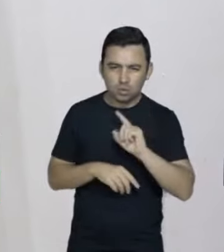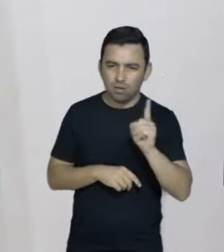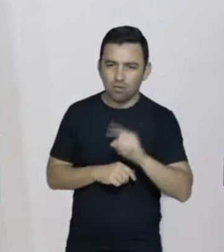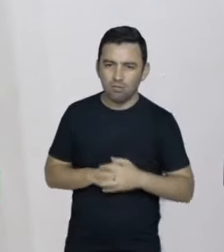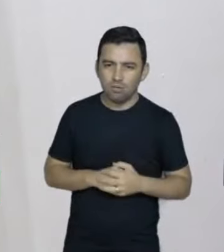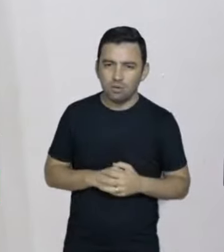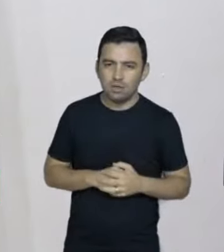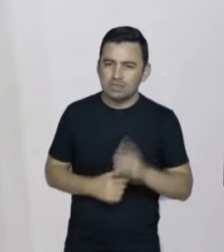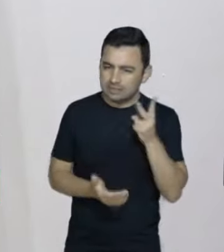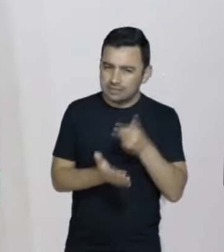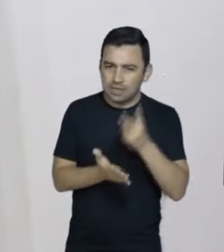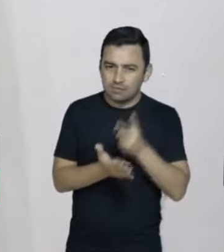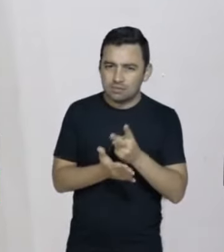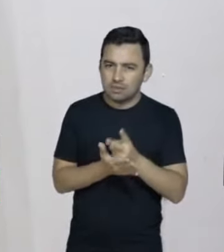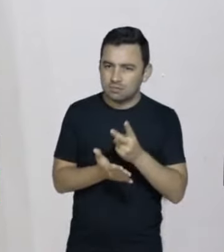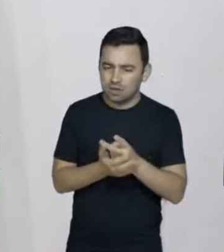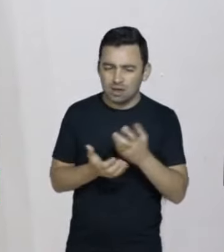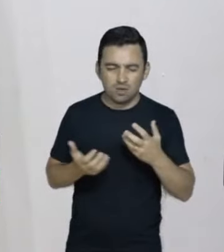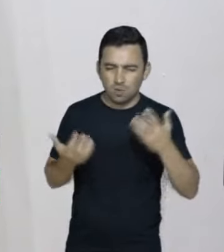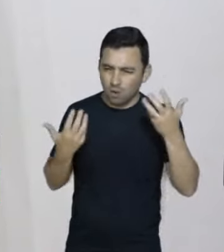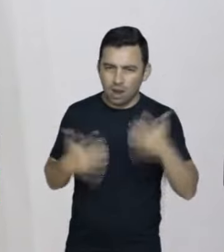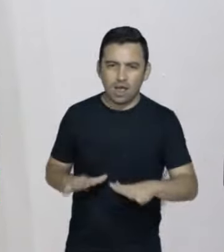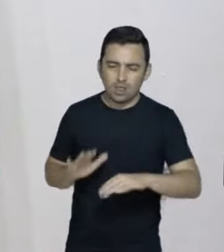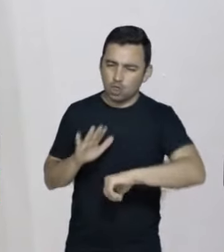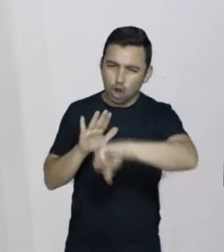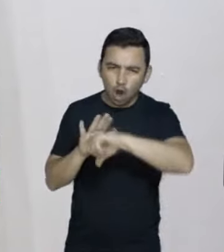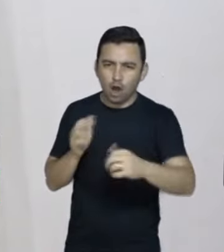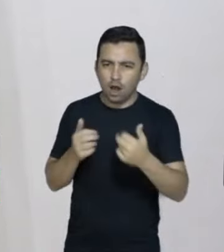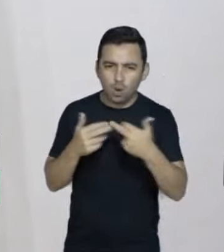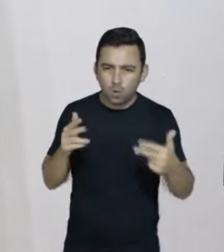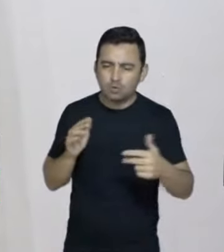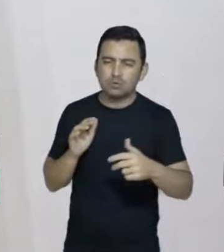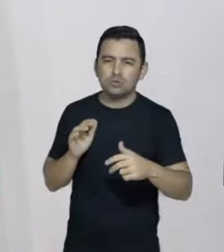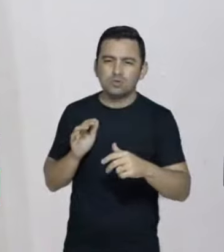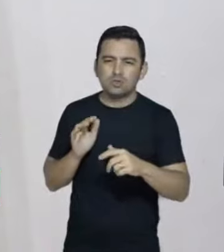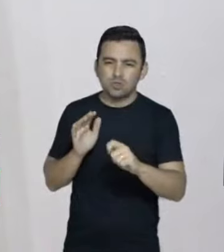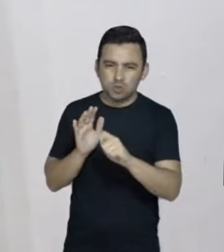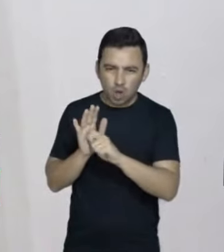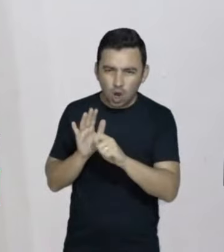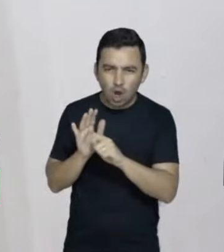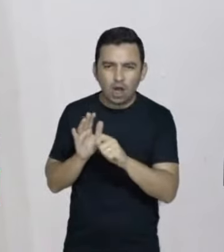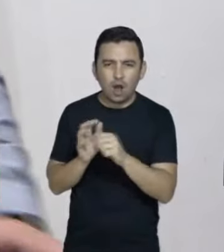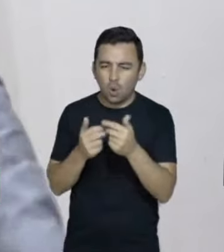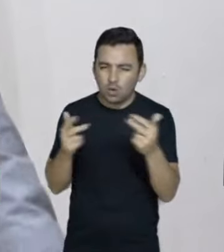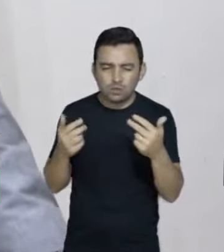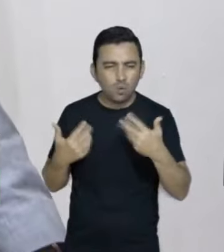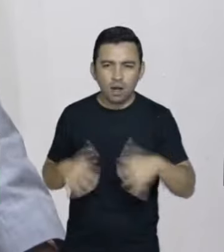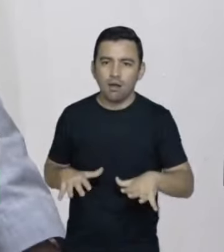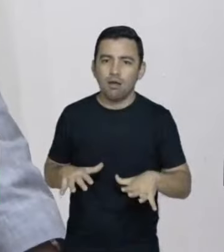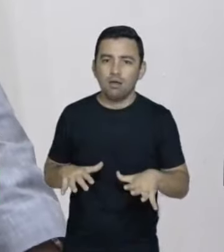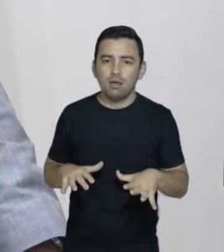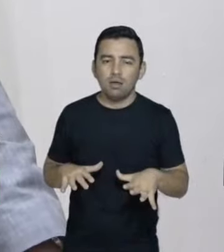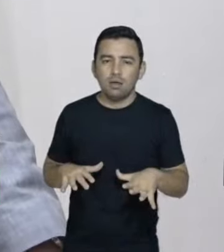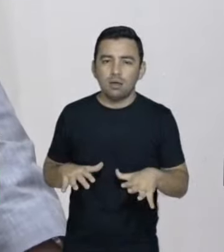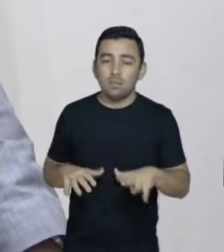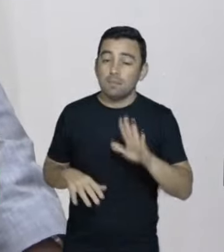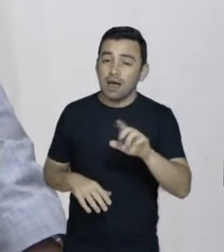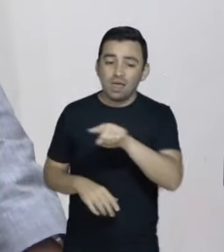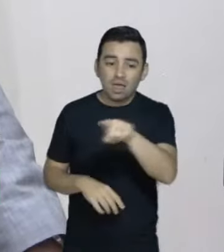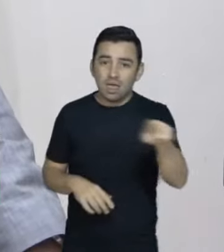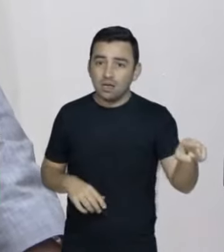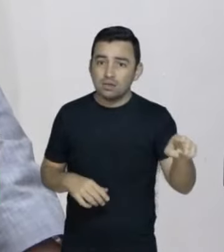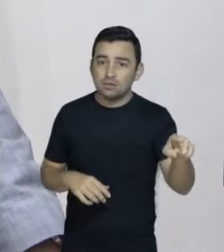Sempre trabalhei contra o consumo das drogas, sempre na polícia corri atrás de traficante, prendendo. É um problema de quem não tem